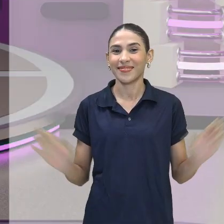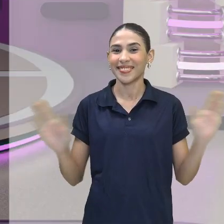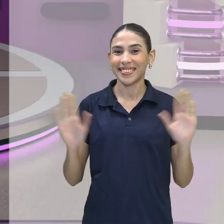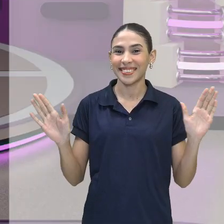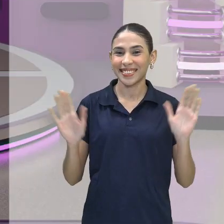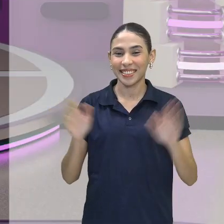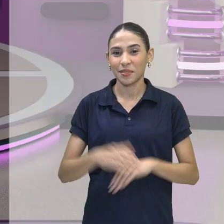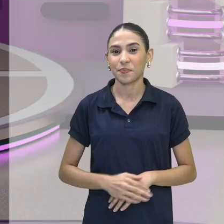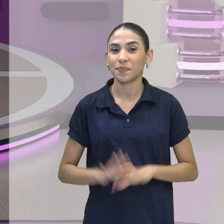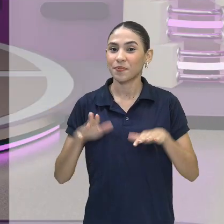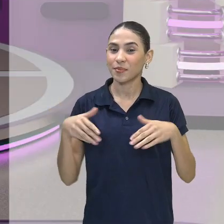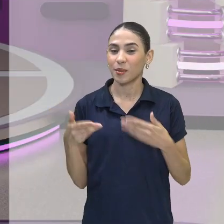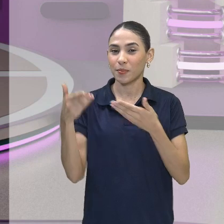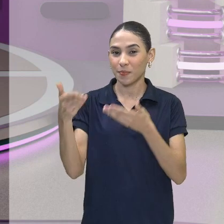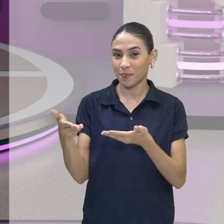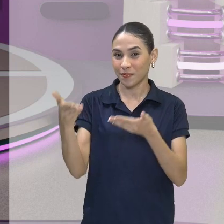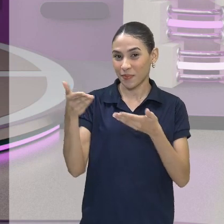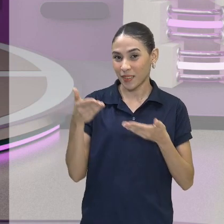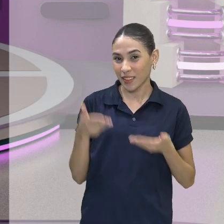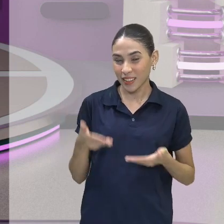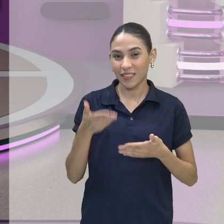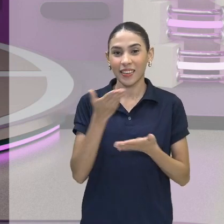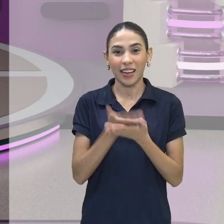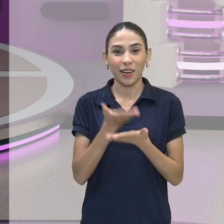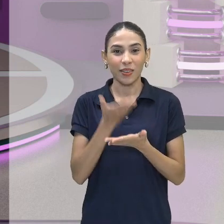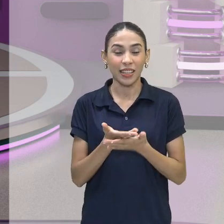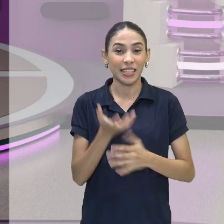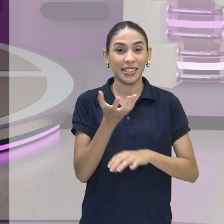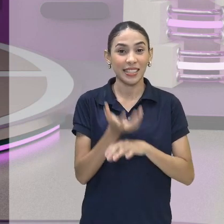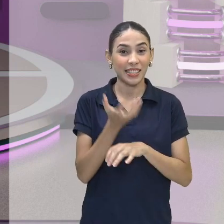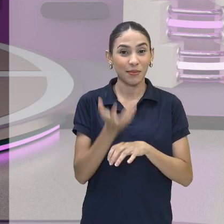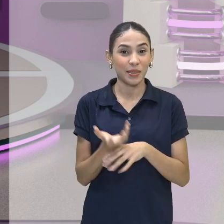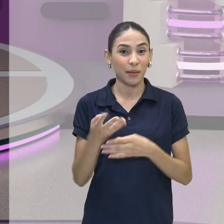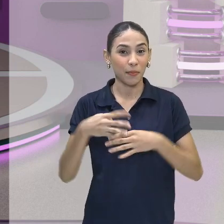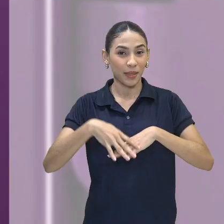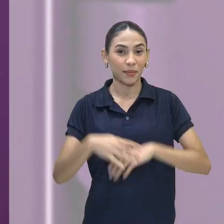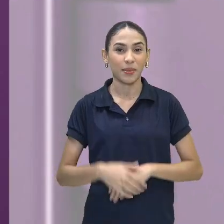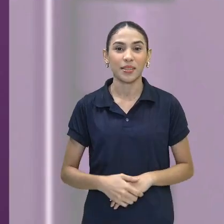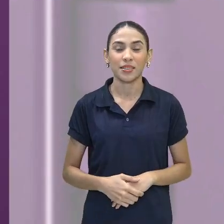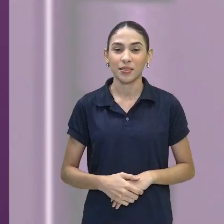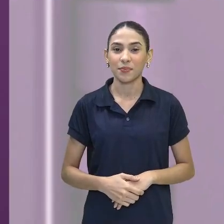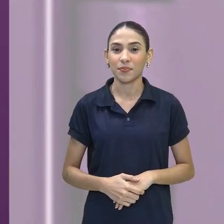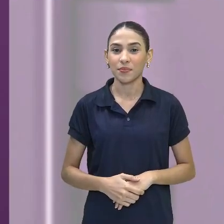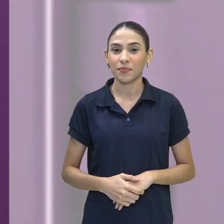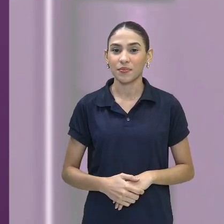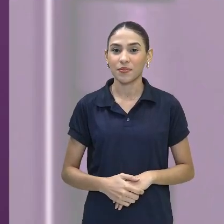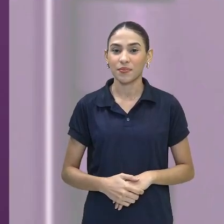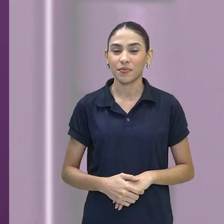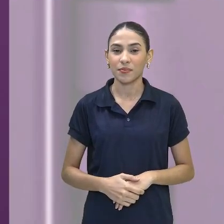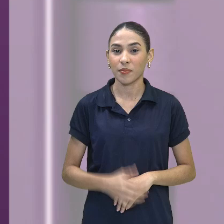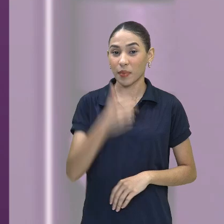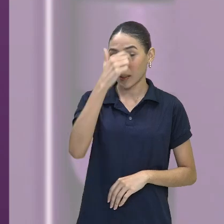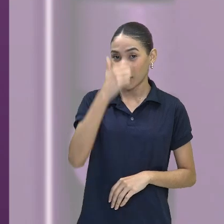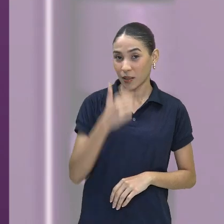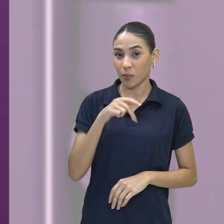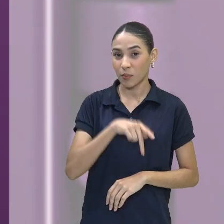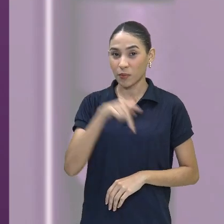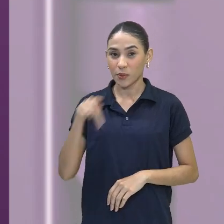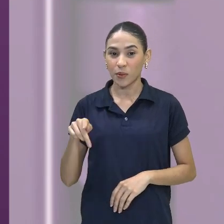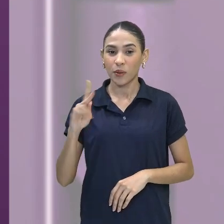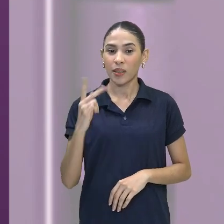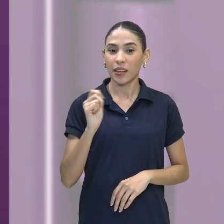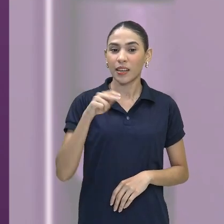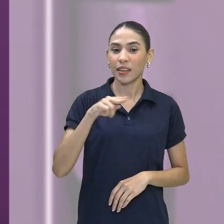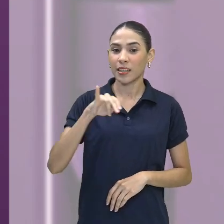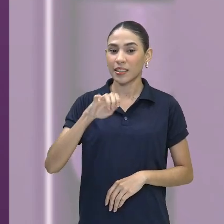Olá, sejam todos bem-vindos a mais uma aula do Componentes de Matemática. Eu sou o professor Aniel